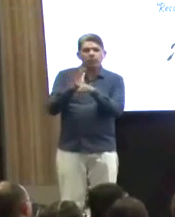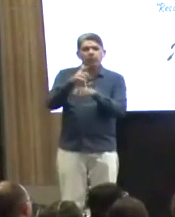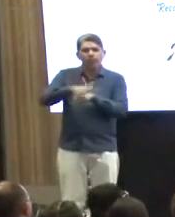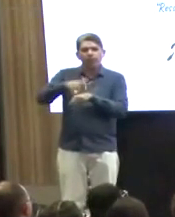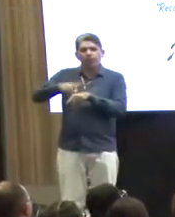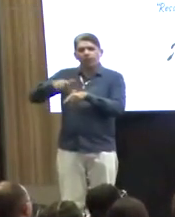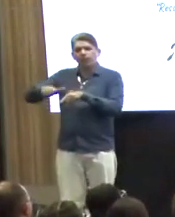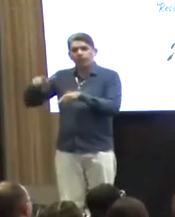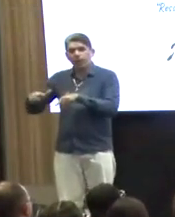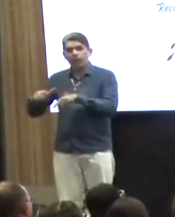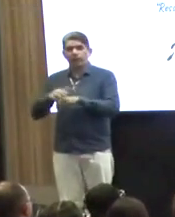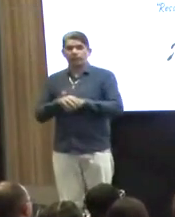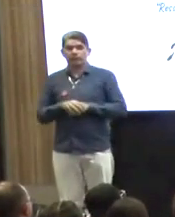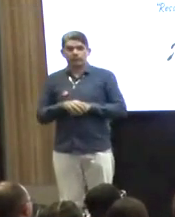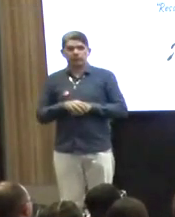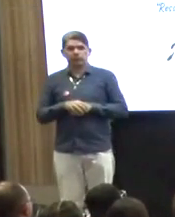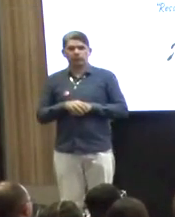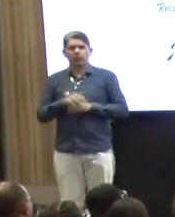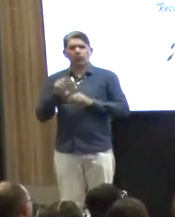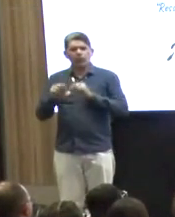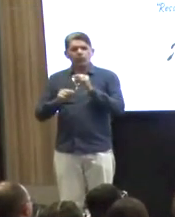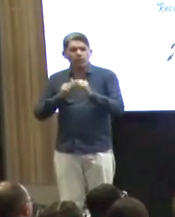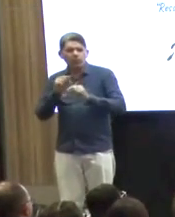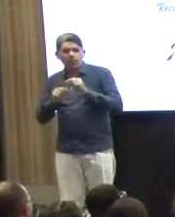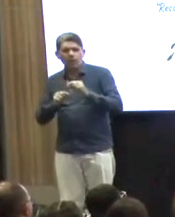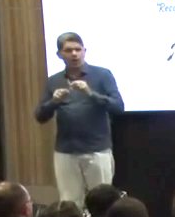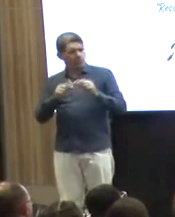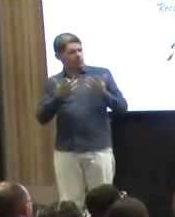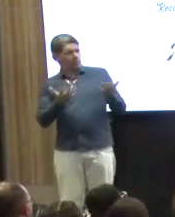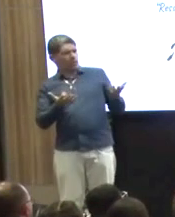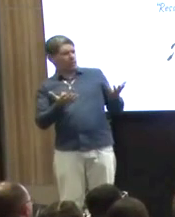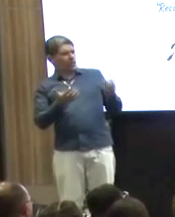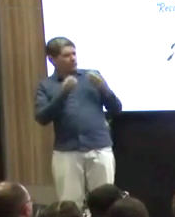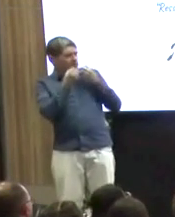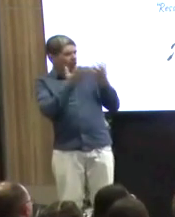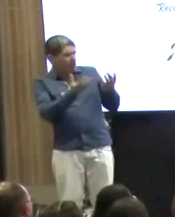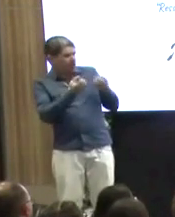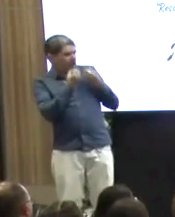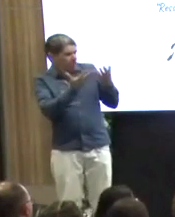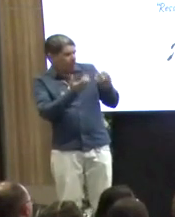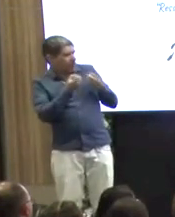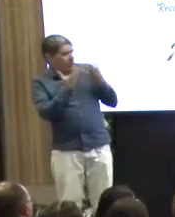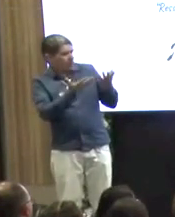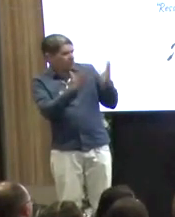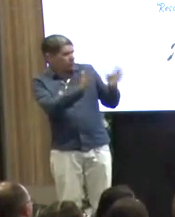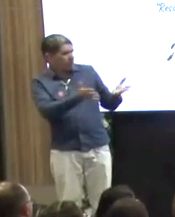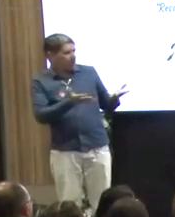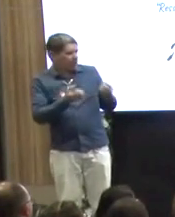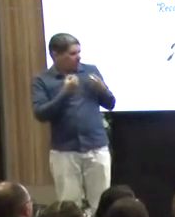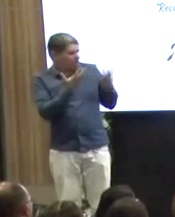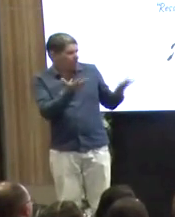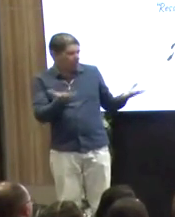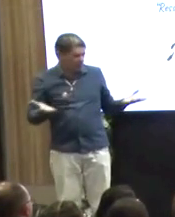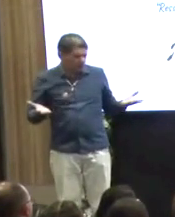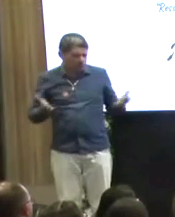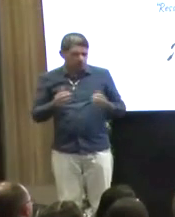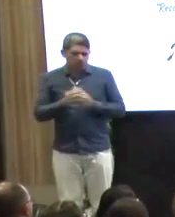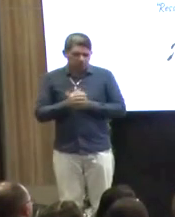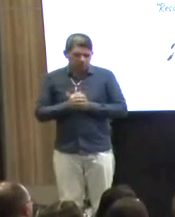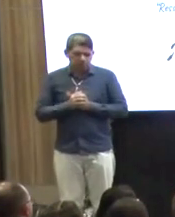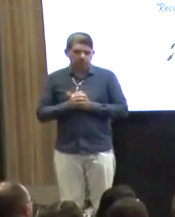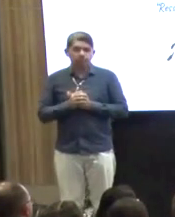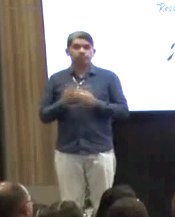Quando eles estão assim para explodir, eu ainda pergunto, que mais? Mas como que mais? Nós já dissemos tudo, mais um pouco. Como assim, que mais? De